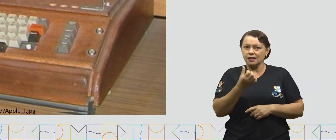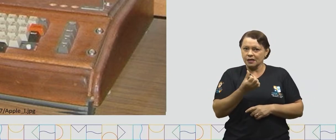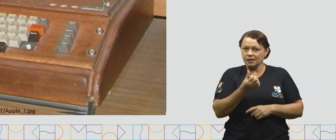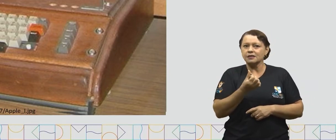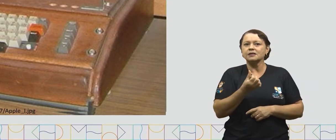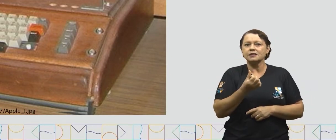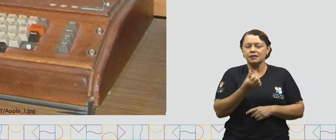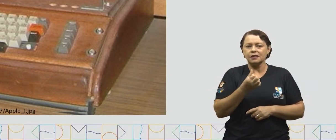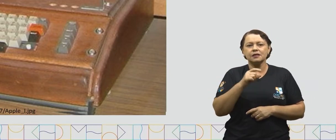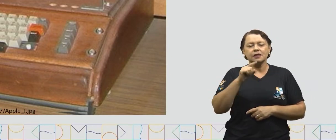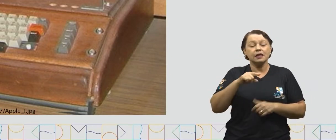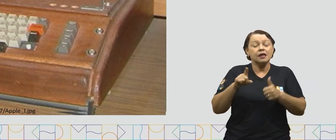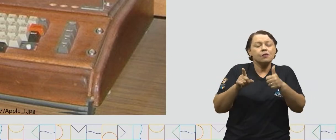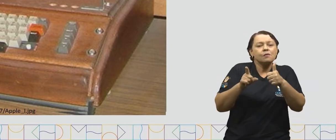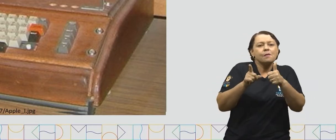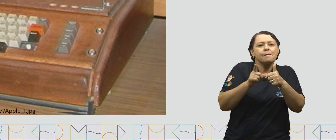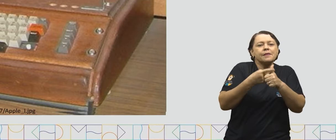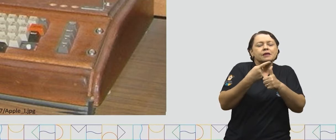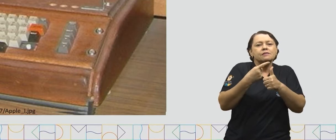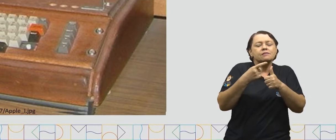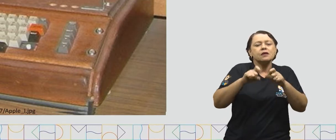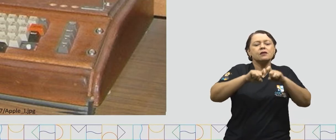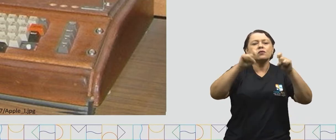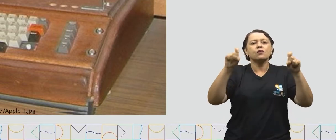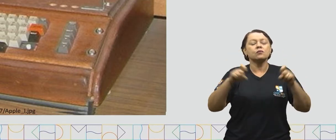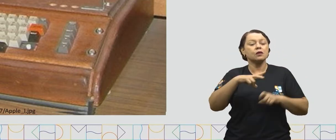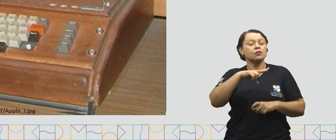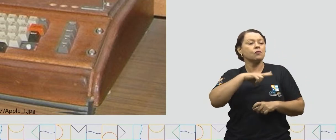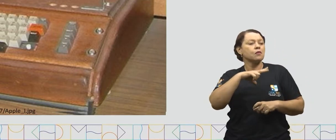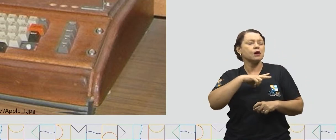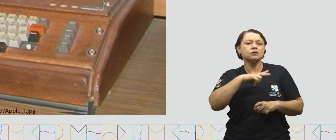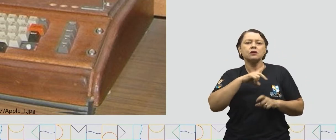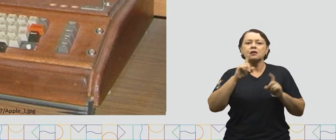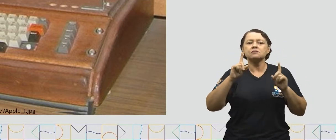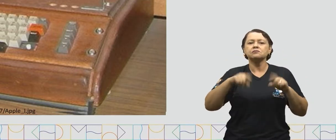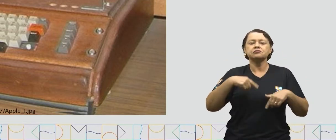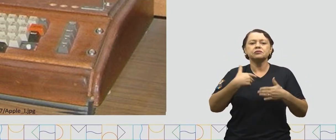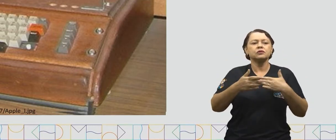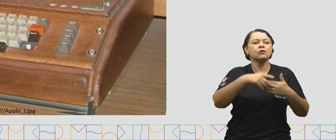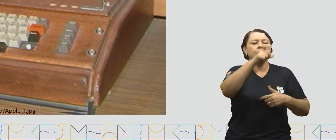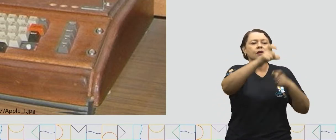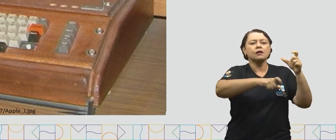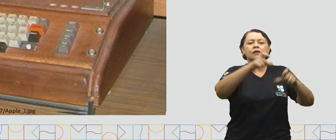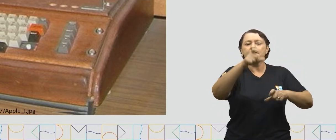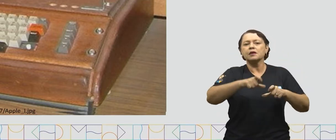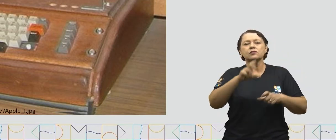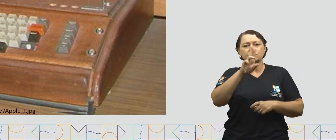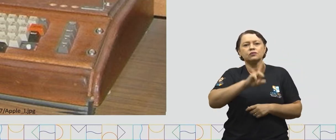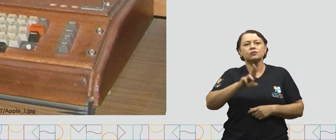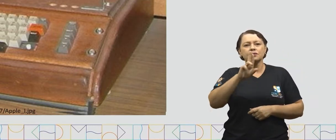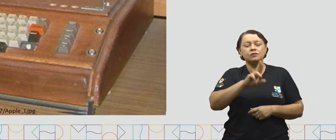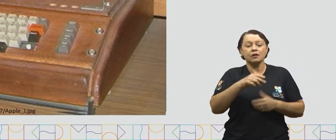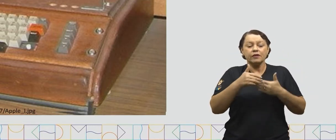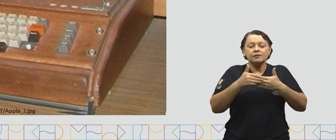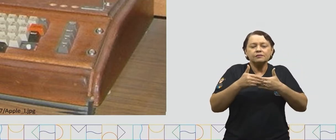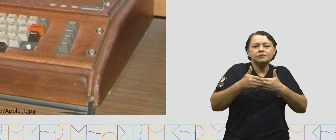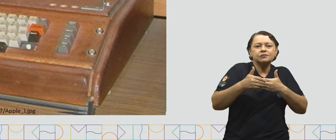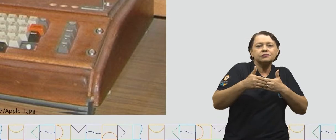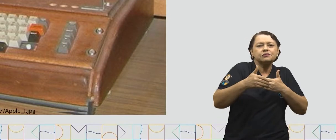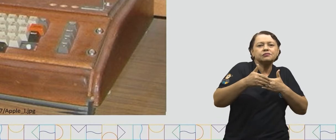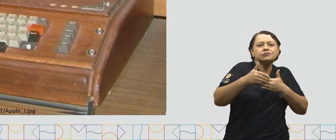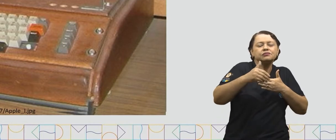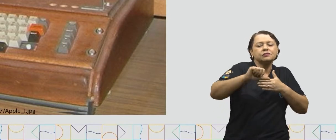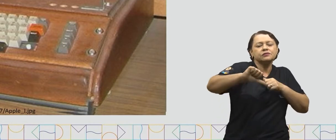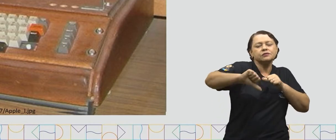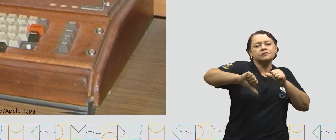1976. Ele é considerado o primeiro computador pessoal, que poderia ser usado por uma pessoa. E a partir daí, esse